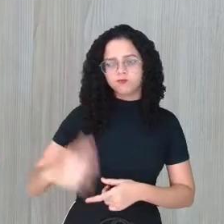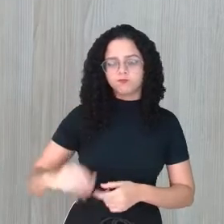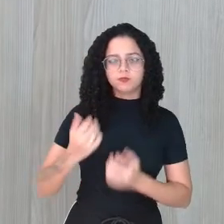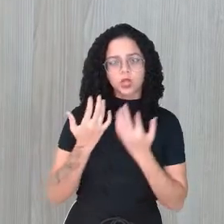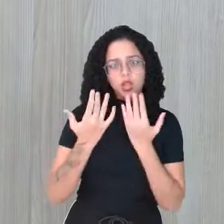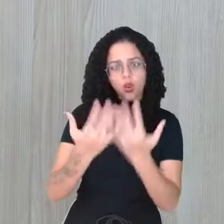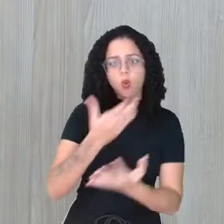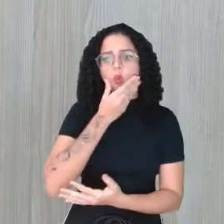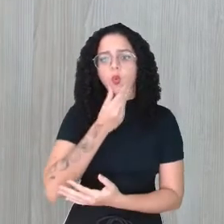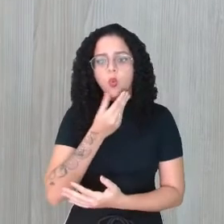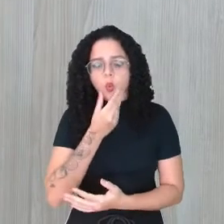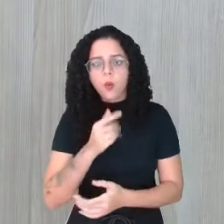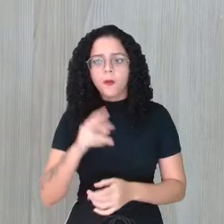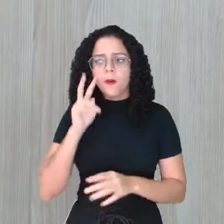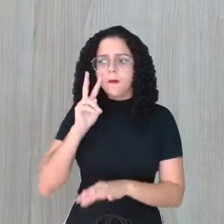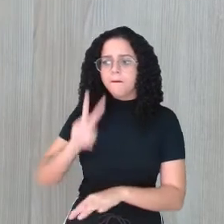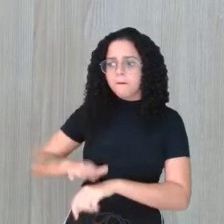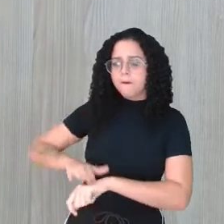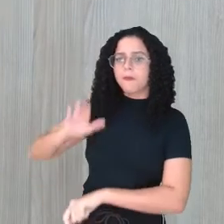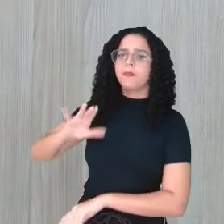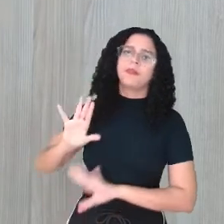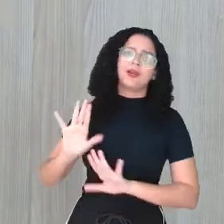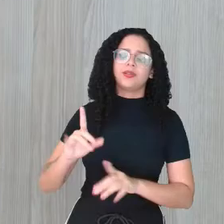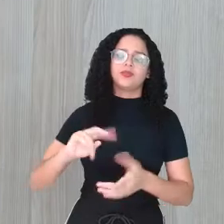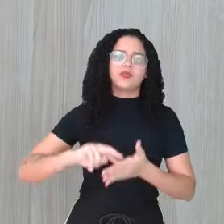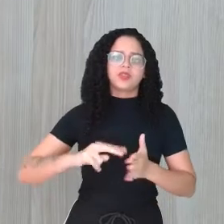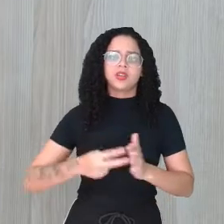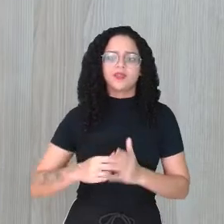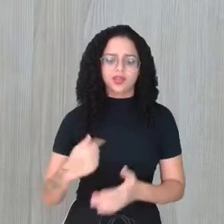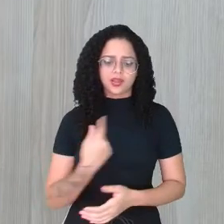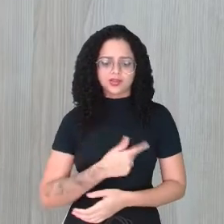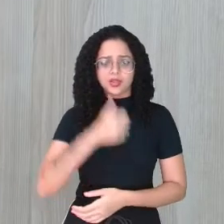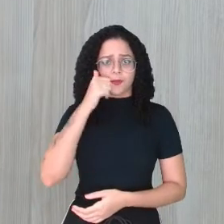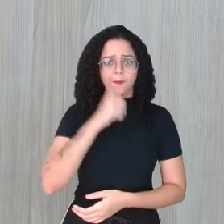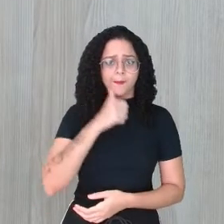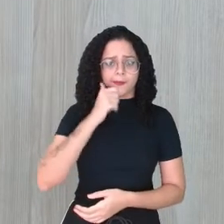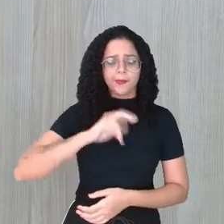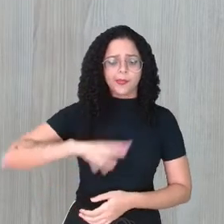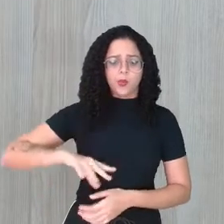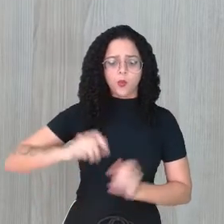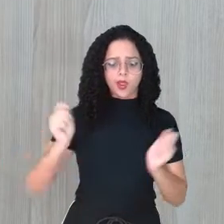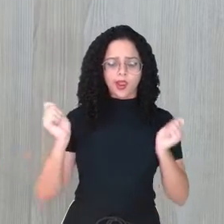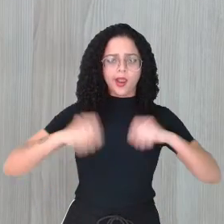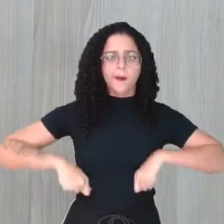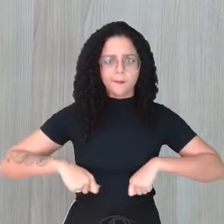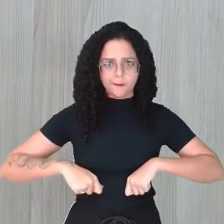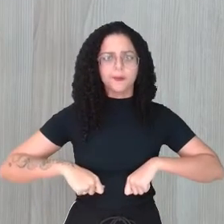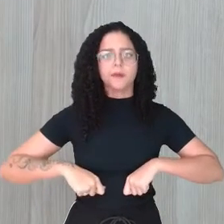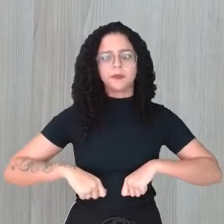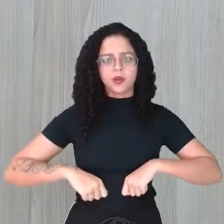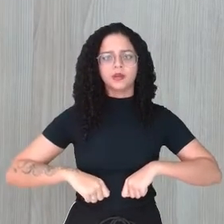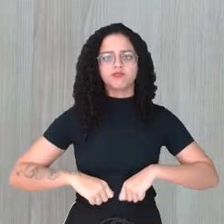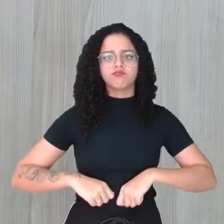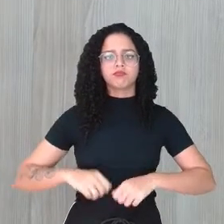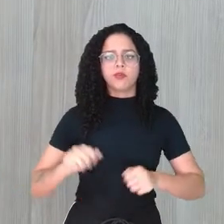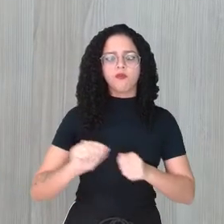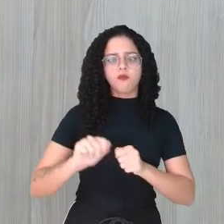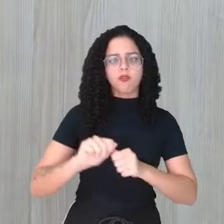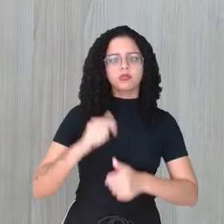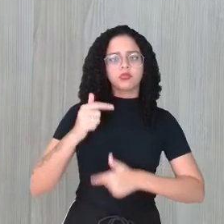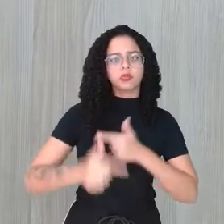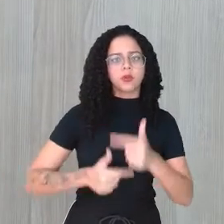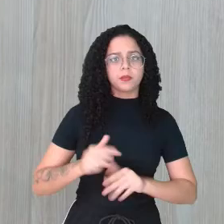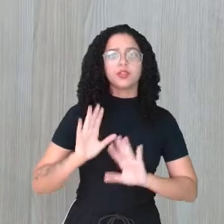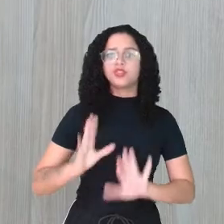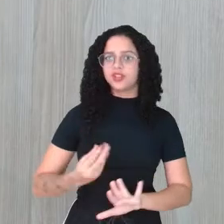os homens é que são mais visados, mas isso não quer dizer que nós mulheres não sejamos capacitadas, né, para realizar. Tanto é